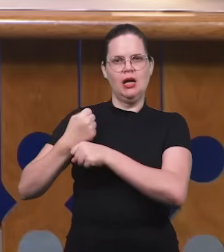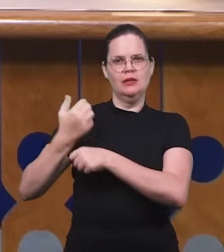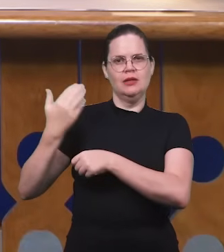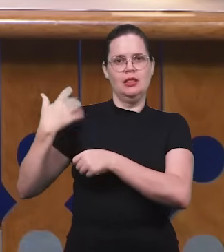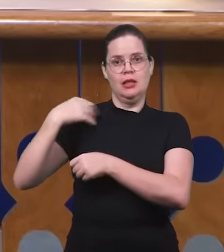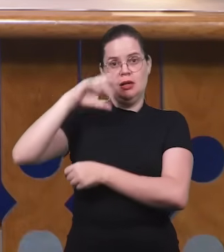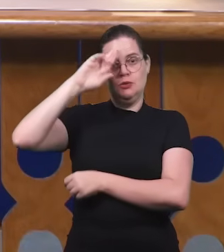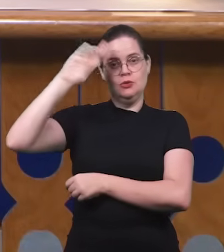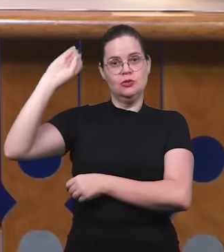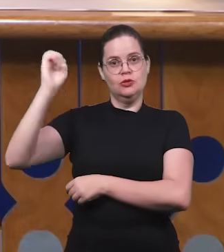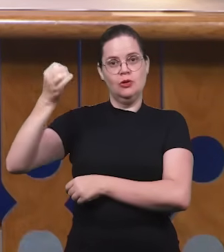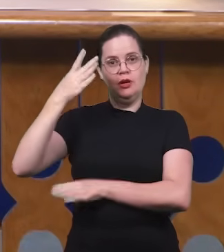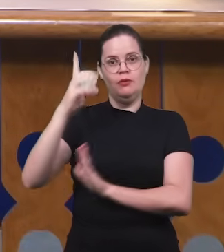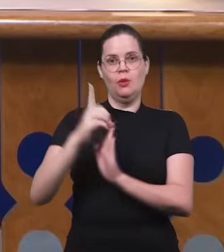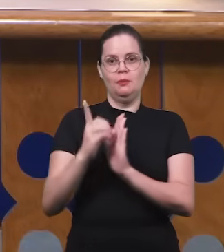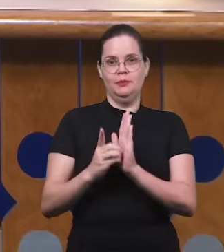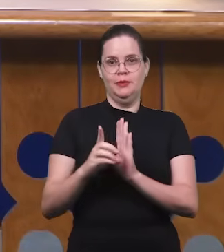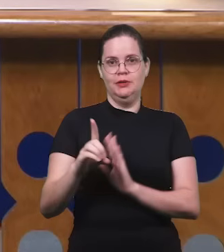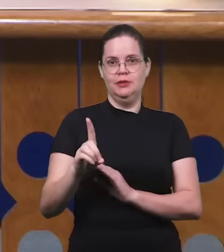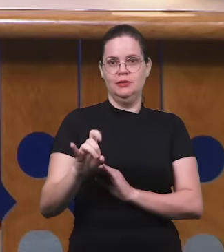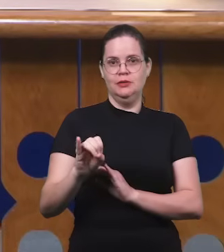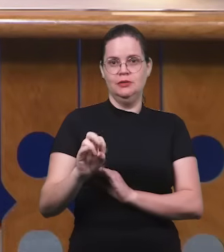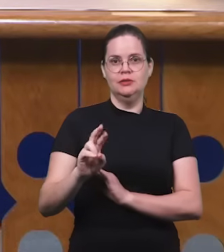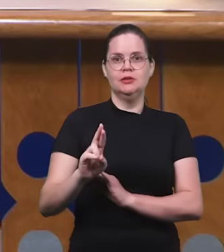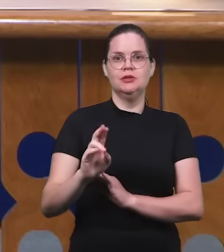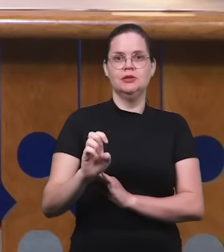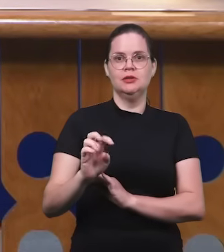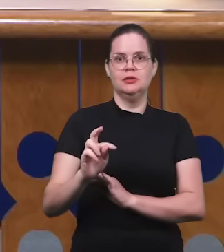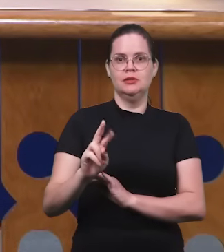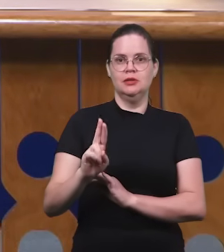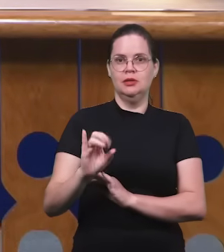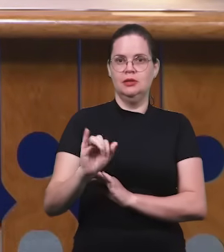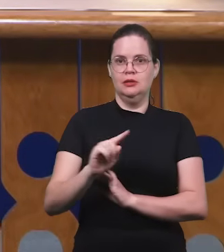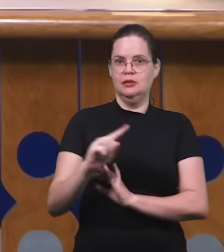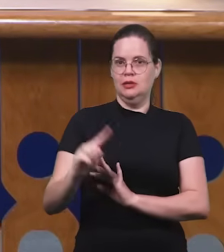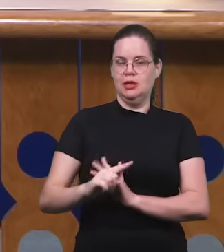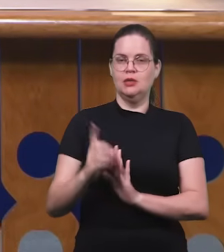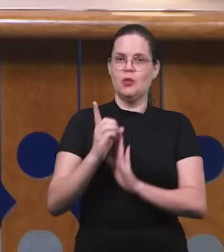hoje é capaz de nos balizar,